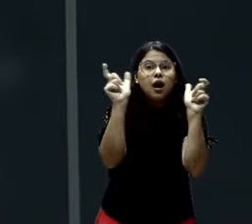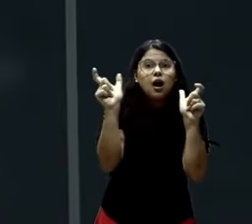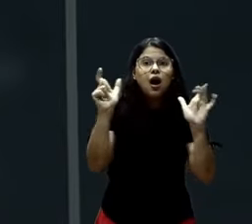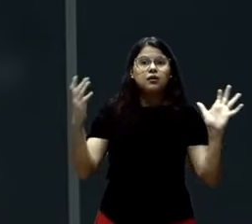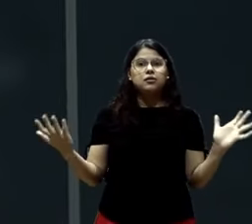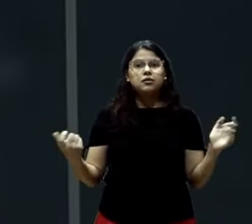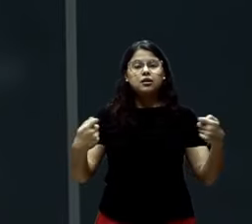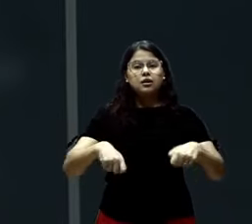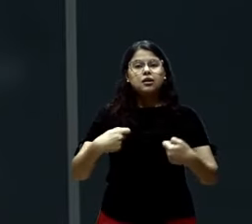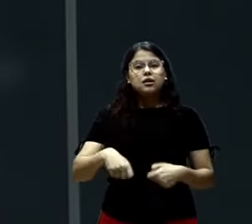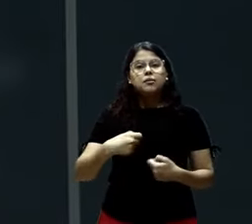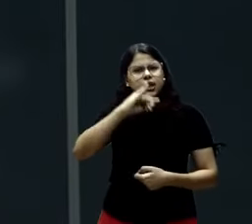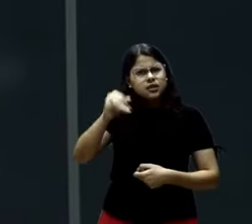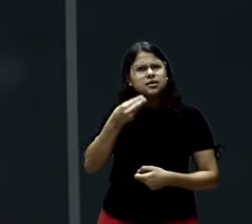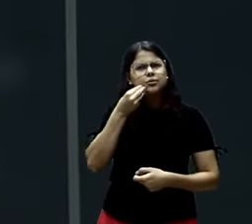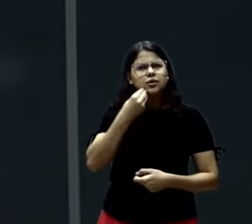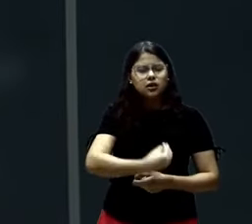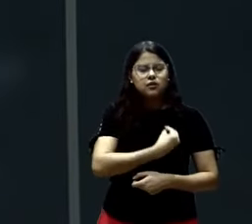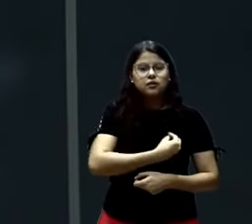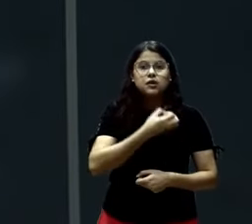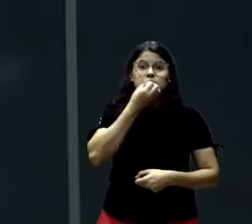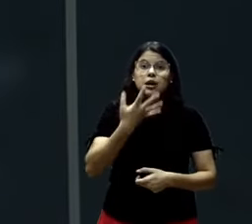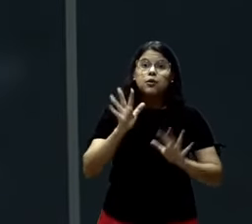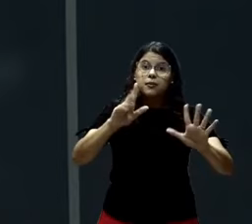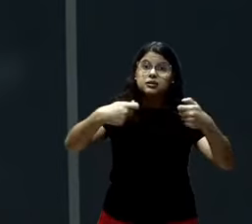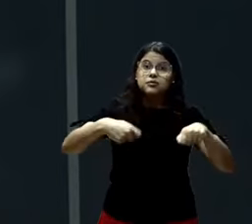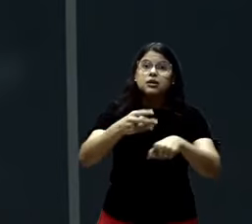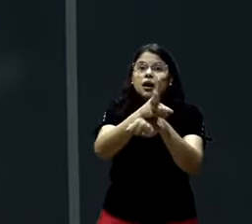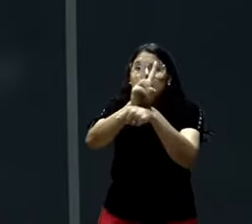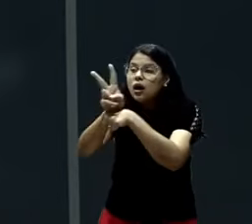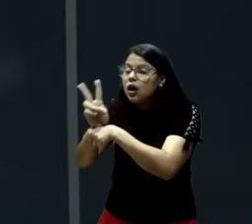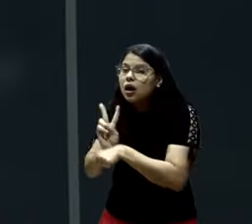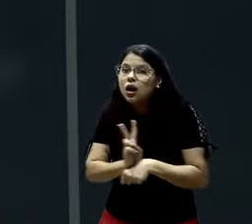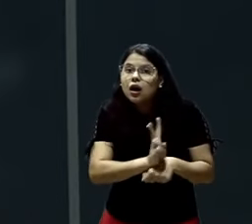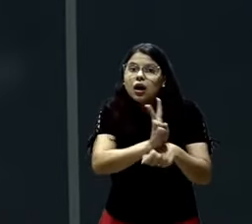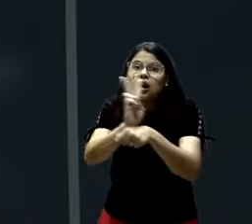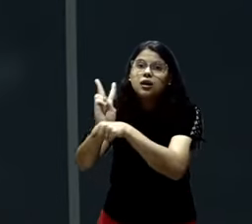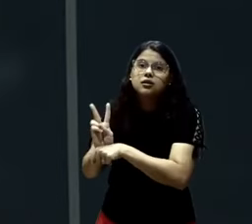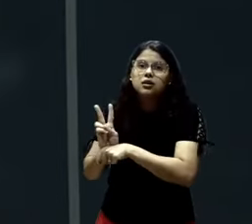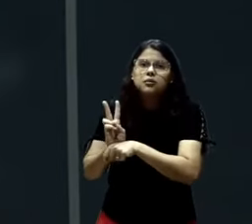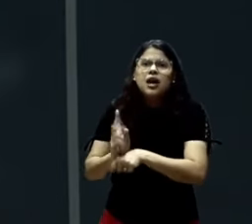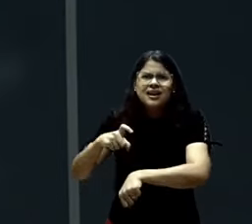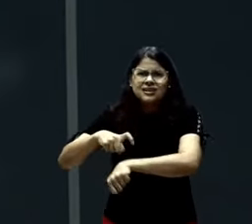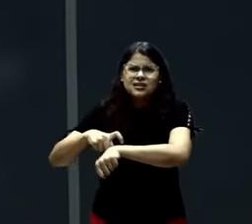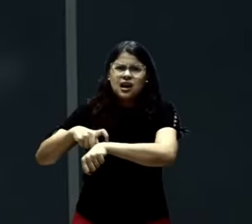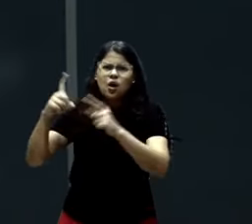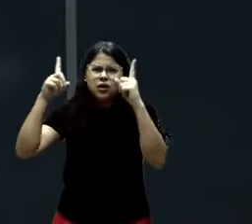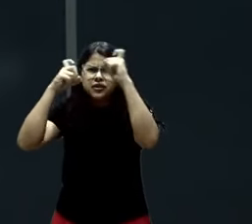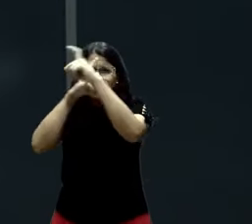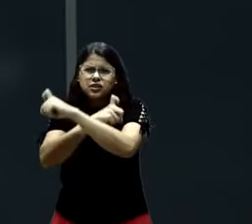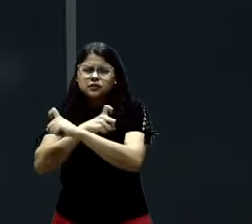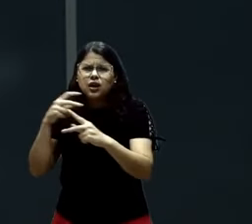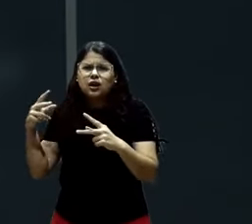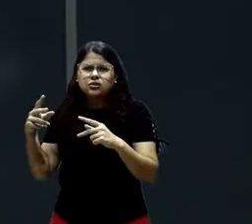usufrua desses momentos, mas fique vigilante, porque em guerra ninguém cai, nós caímos